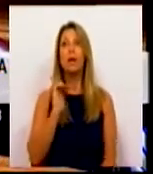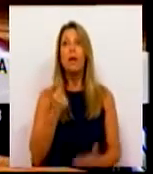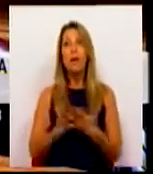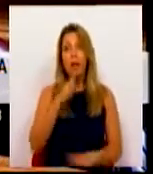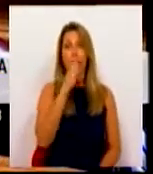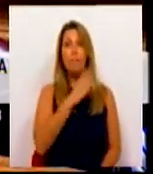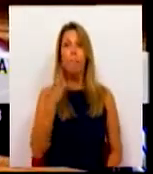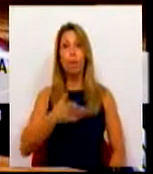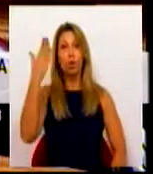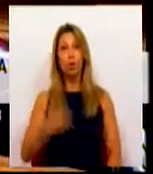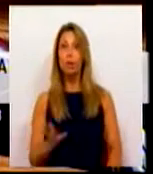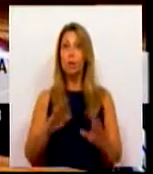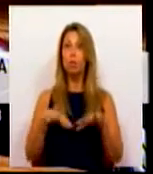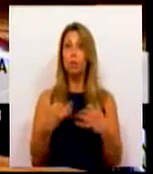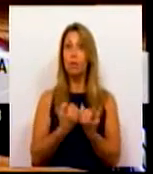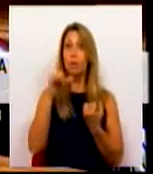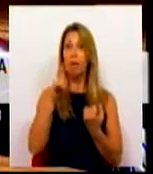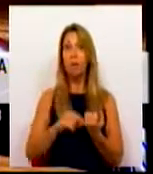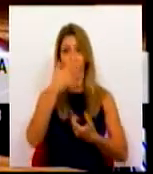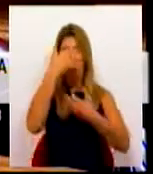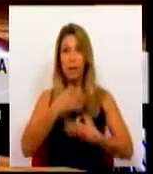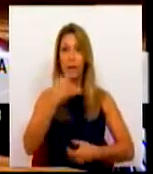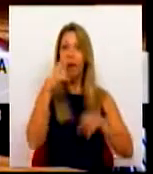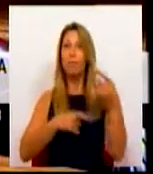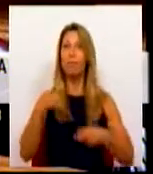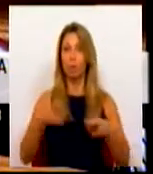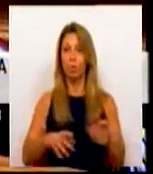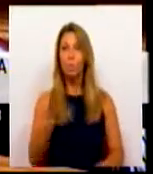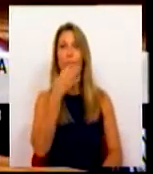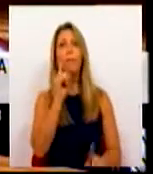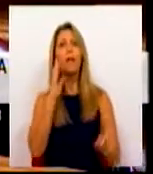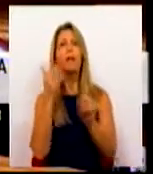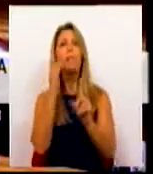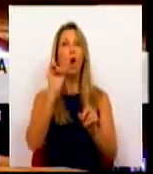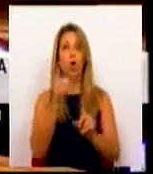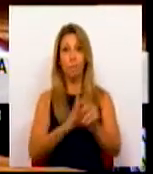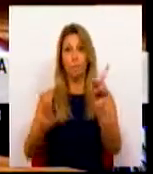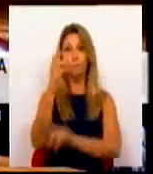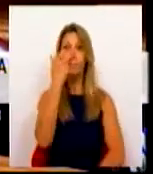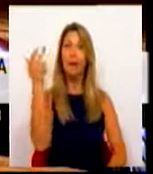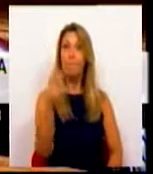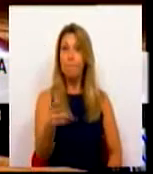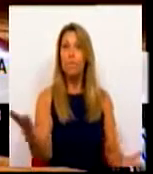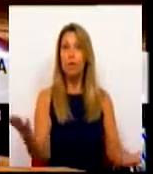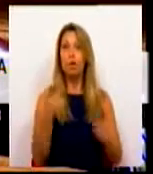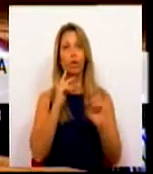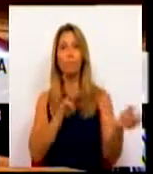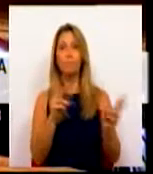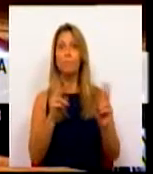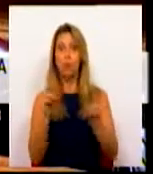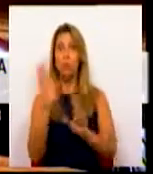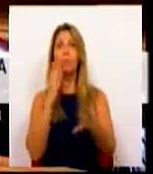justiça social e da dignidade das pessoas. Referimos aqui em particular ao aumento das pensões, com uma atualização que